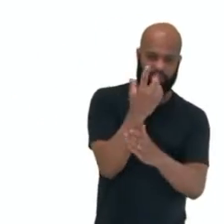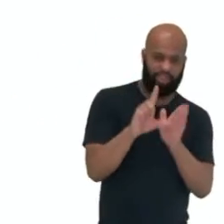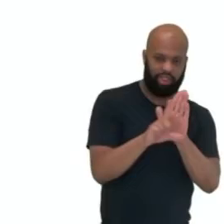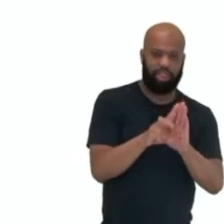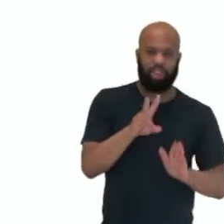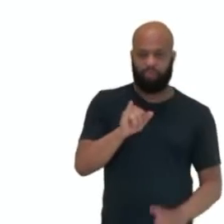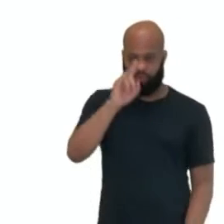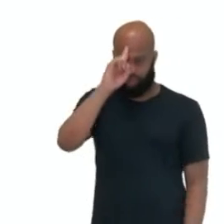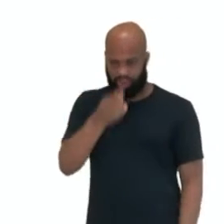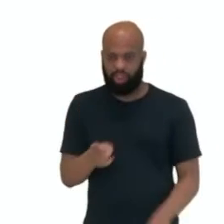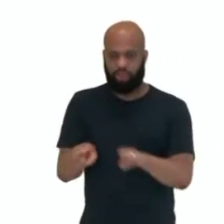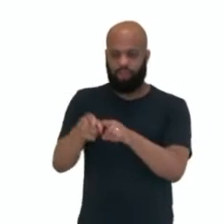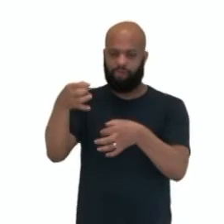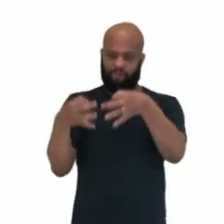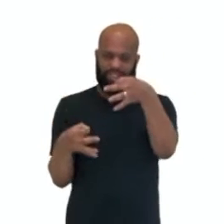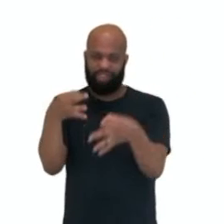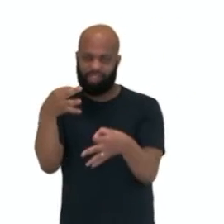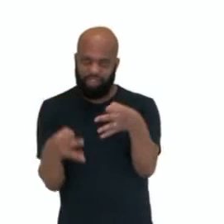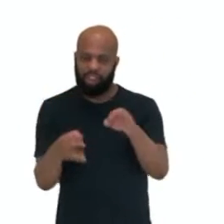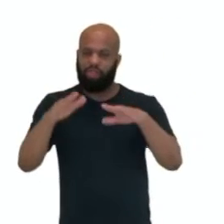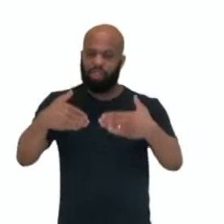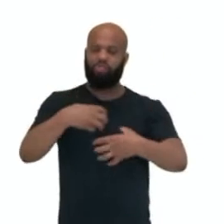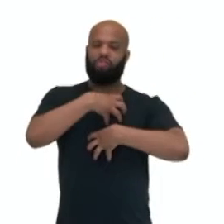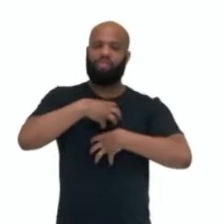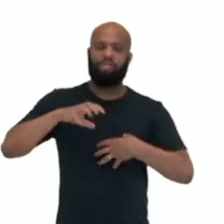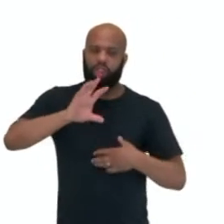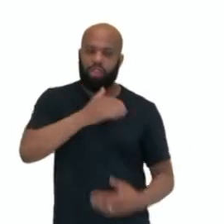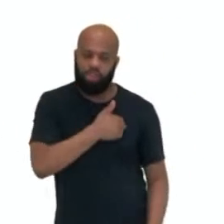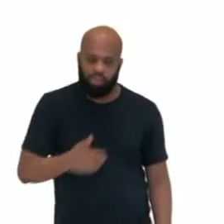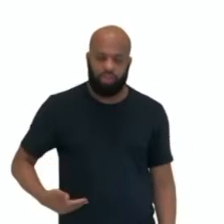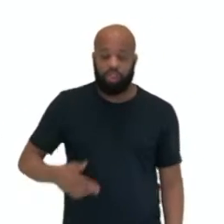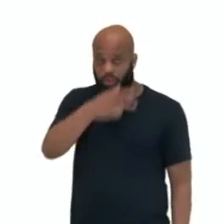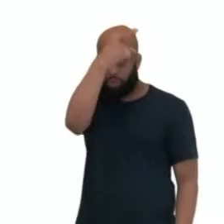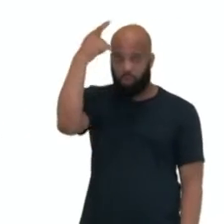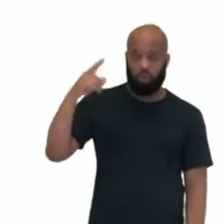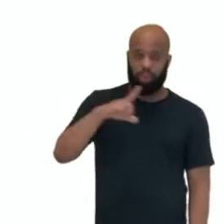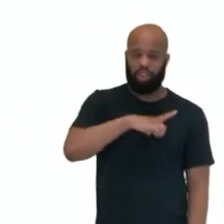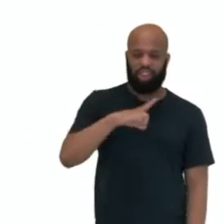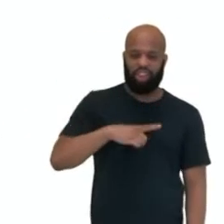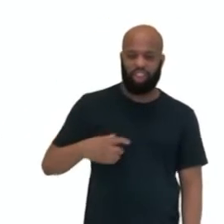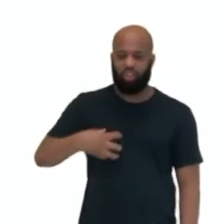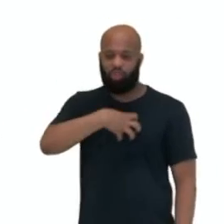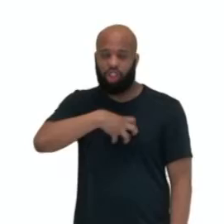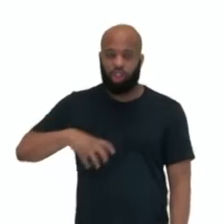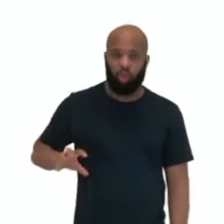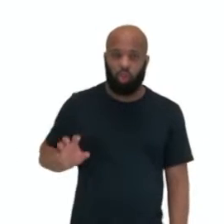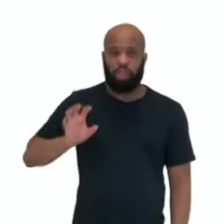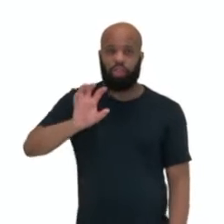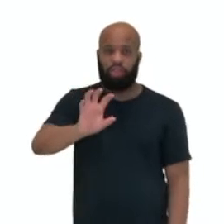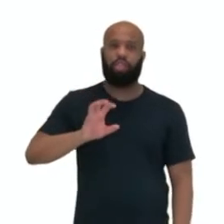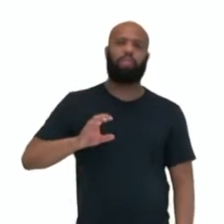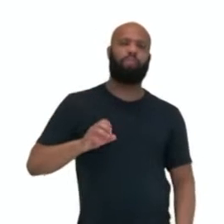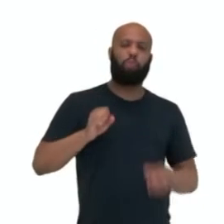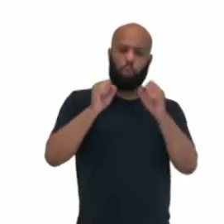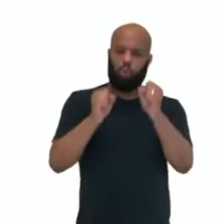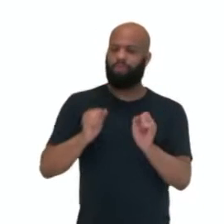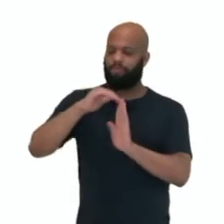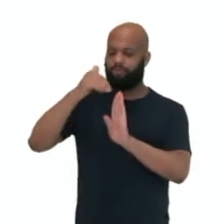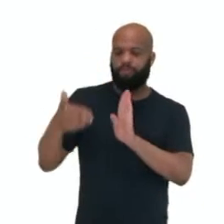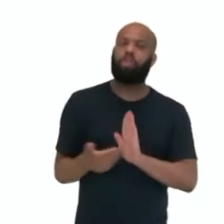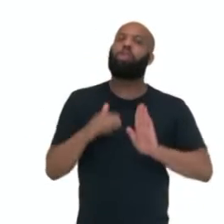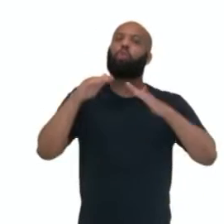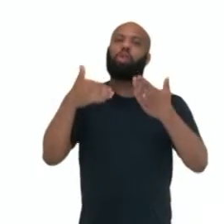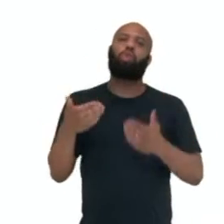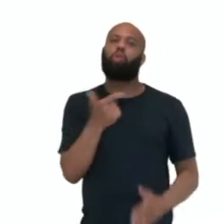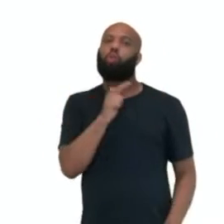A essência desse tipo de governo é que a pessoa que possui o poder absoluto e ilimitado não está sujeita